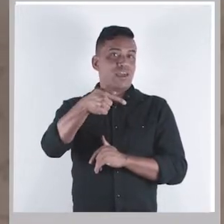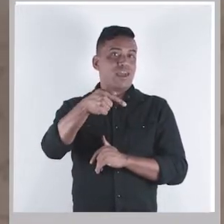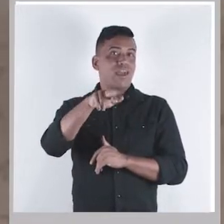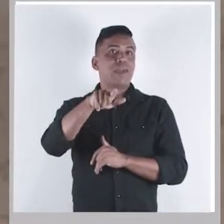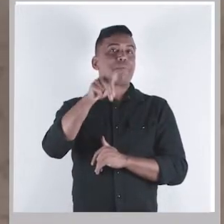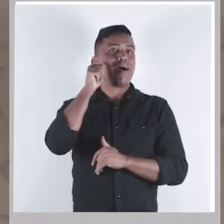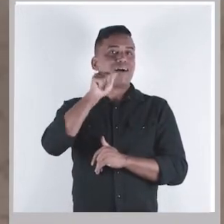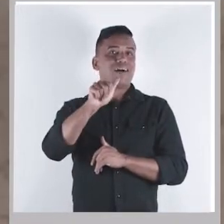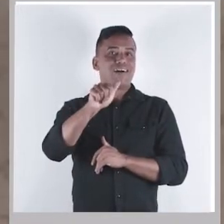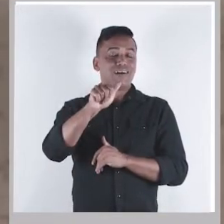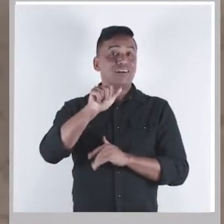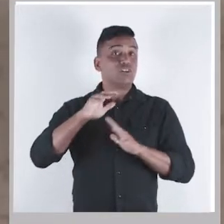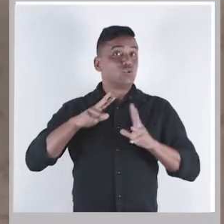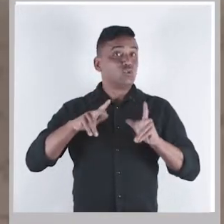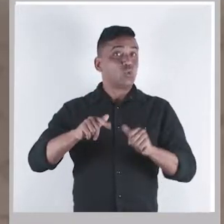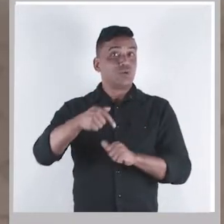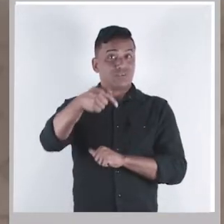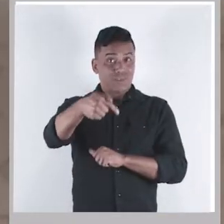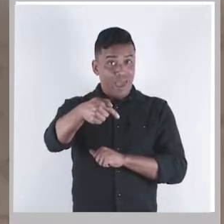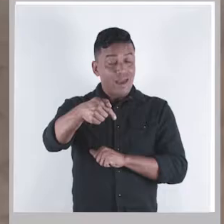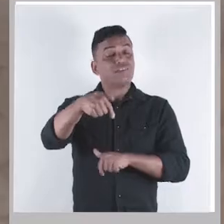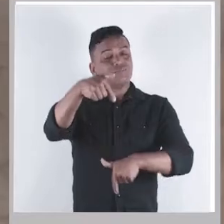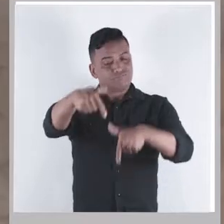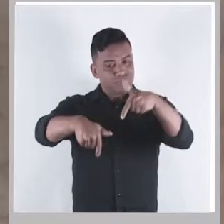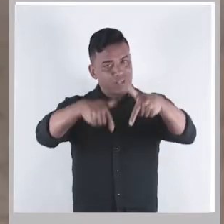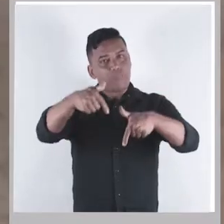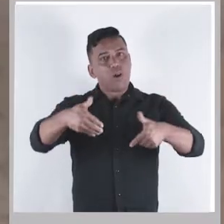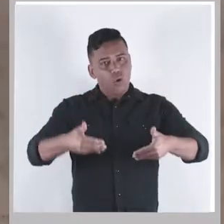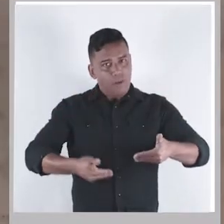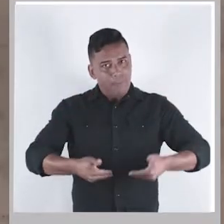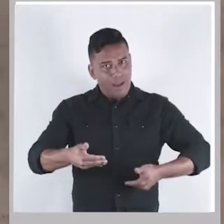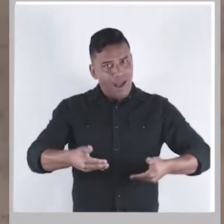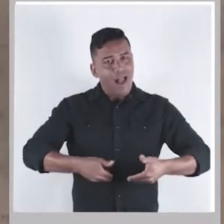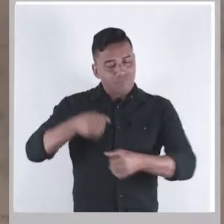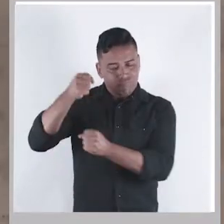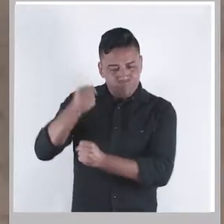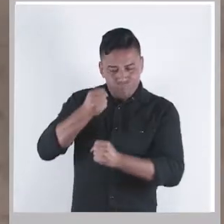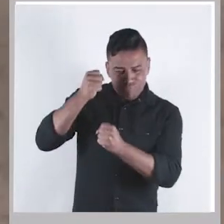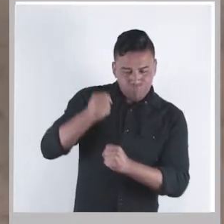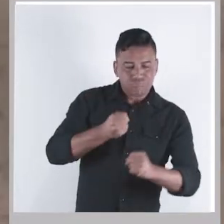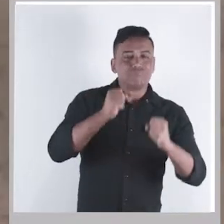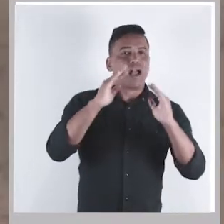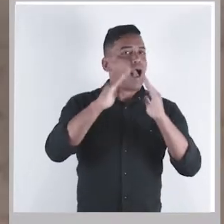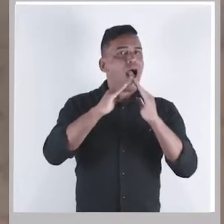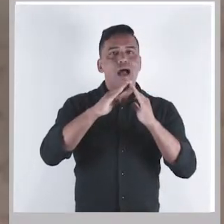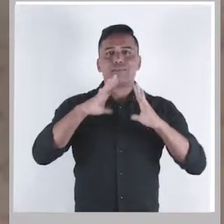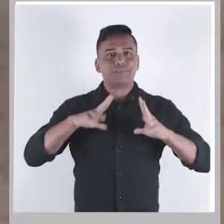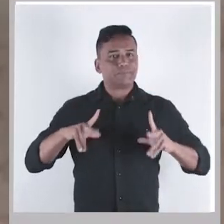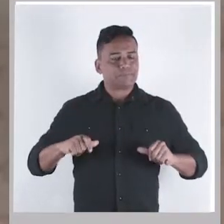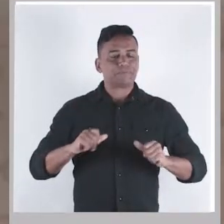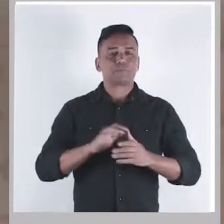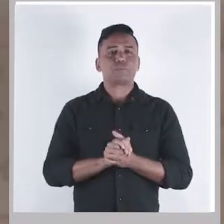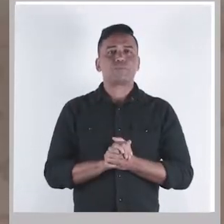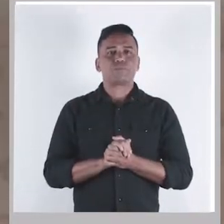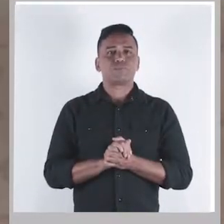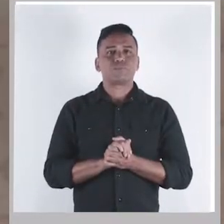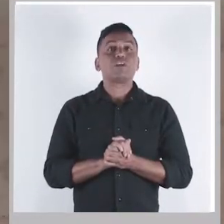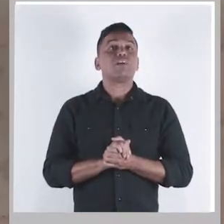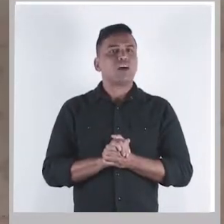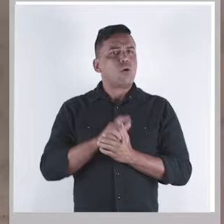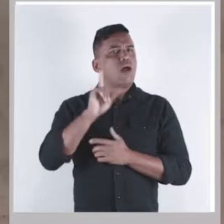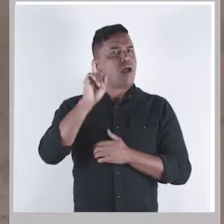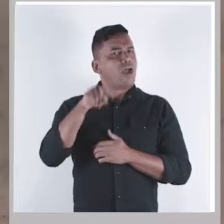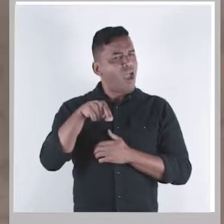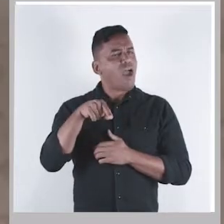hoje, talvez, na literatura, isso está sendo reivindicado pelas mulheres negras, né? Sim. Como você tem visto essa